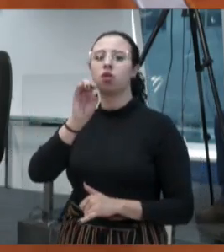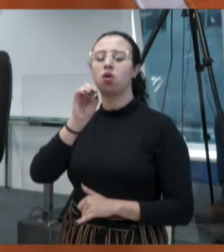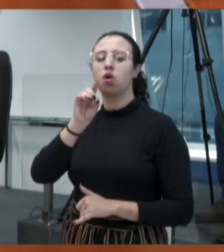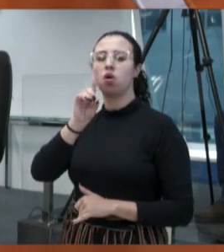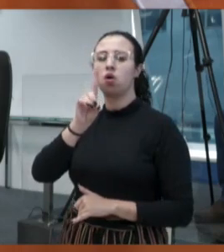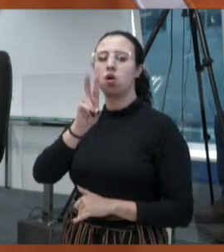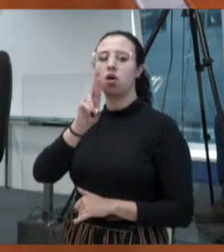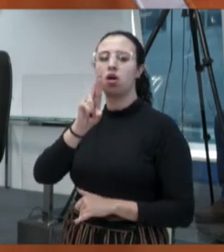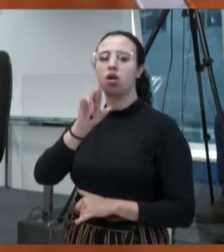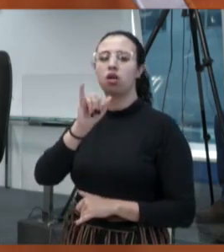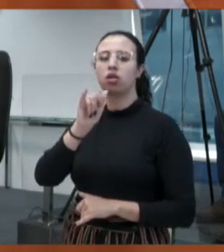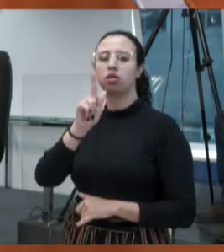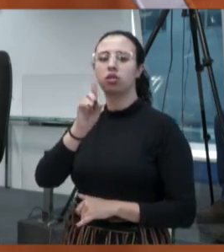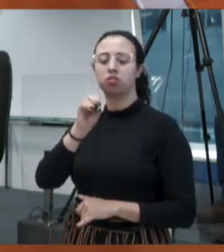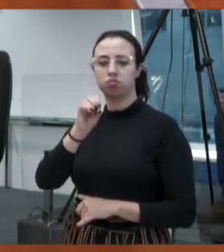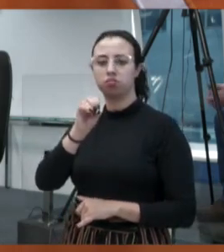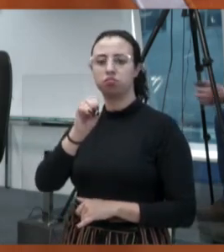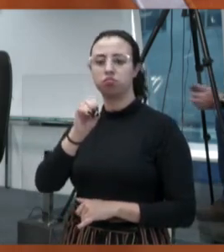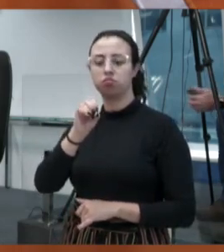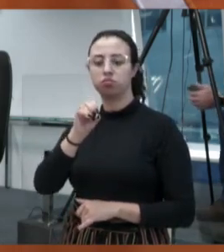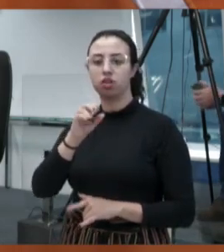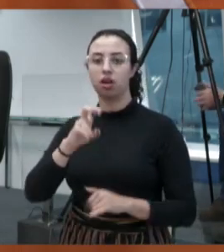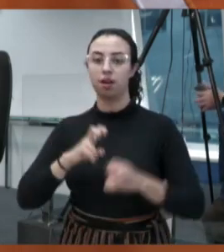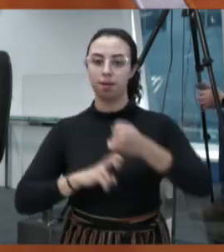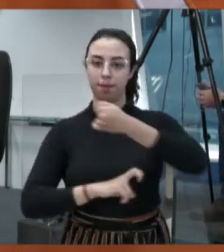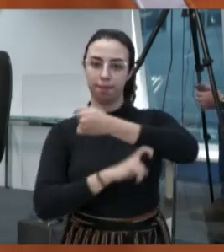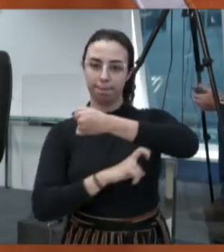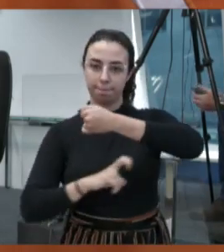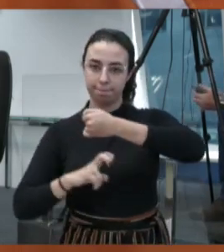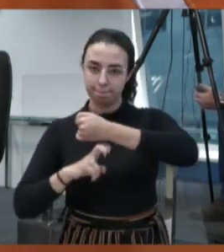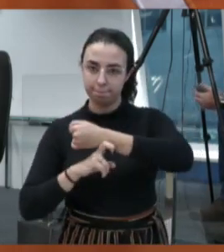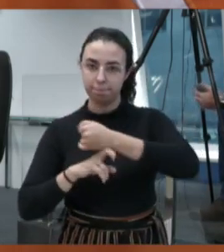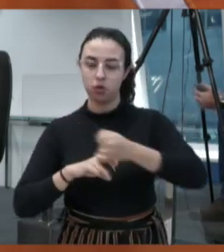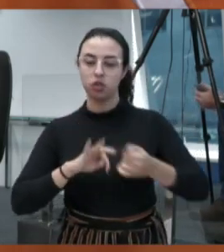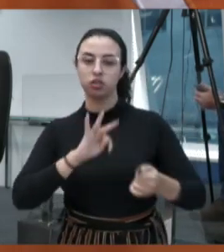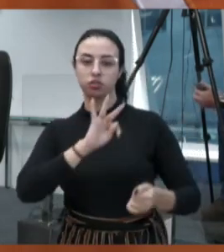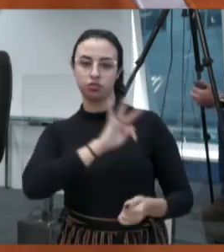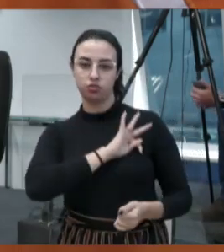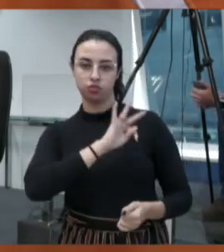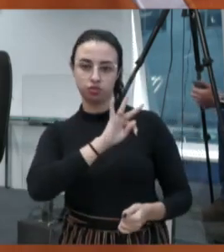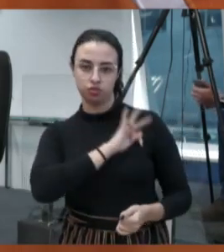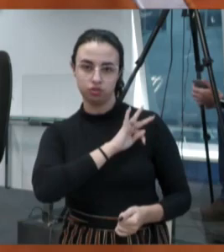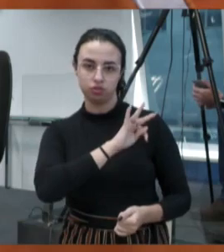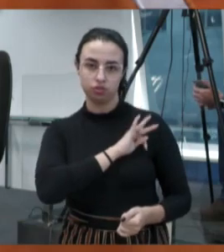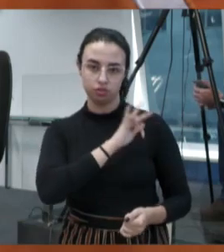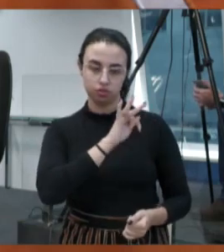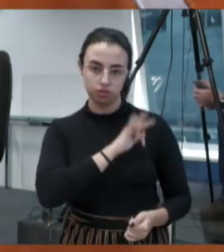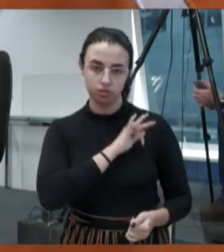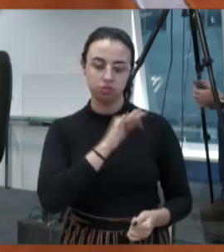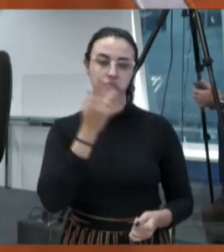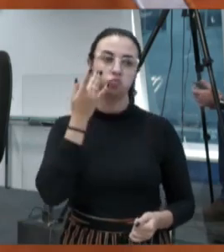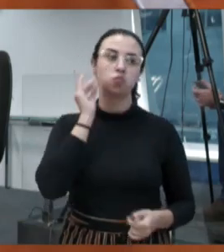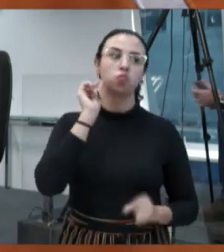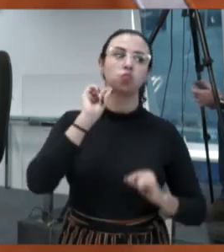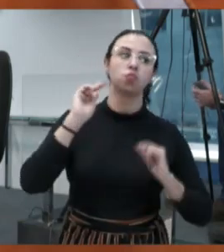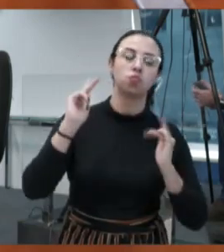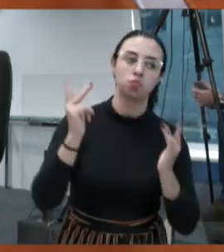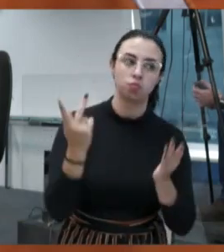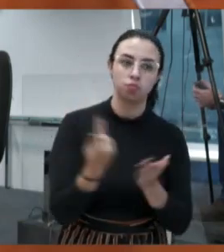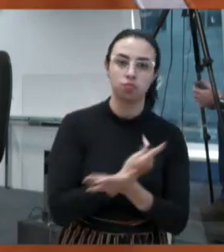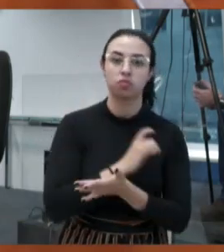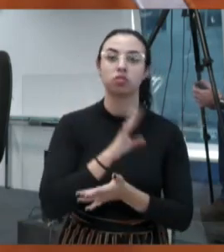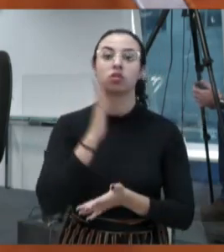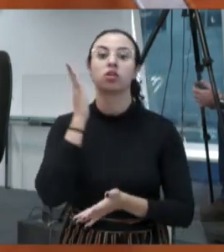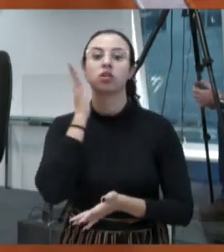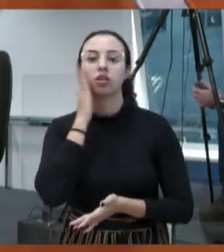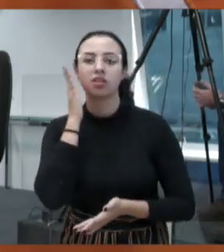que fosse retirado daquela ponte lá do Tietê, né, lá a ponte, não sei o que aconteceu lá, só sei que um pedaço